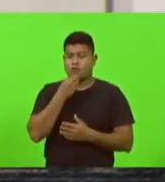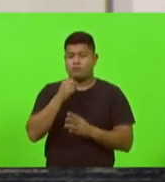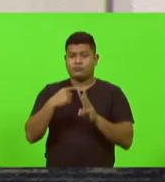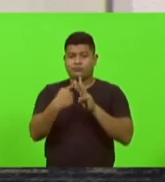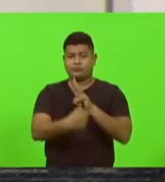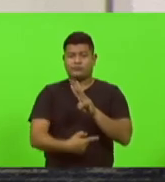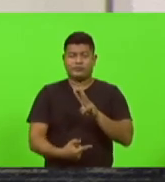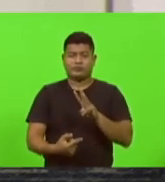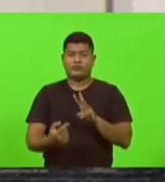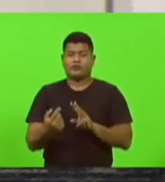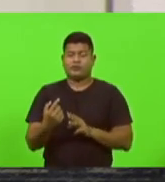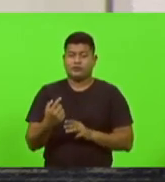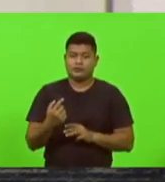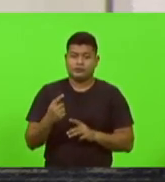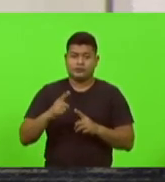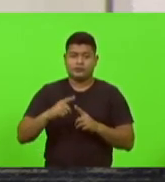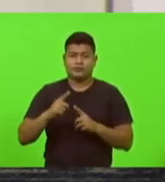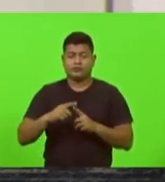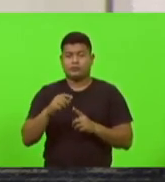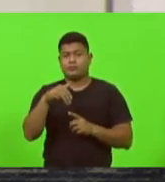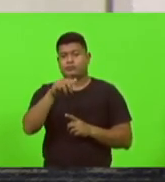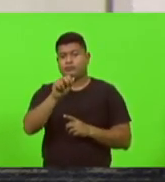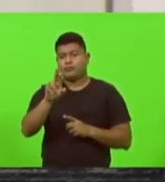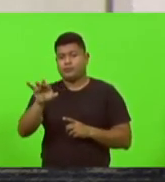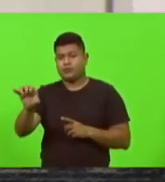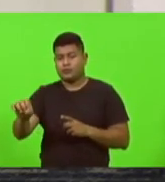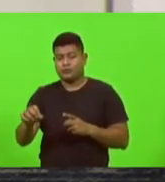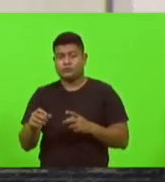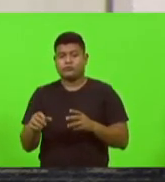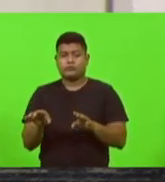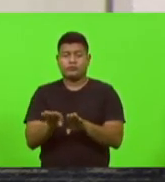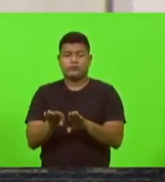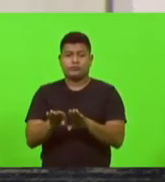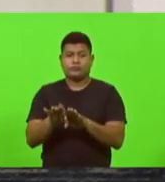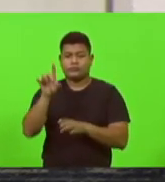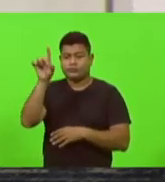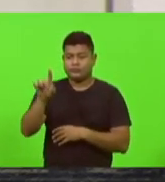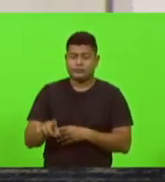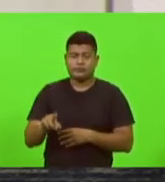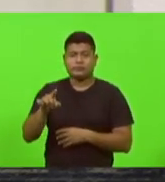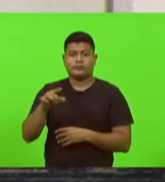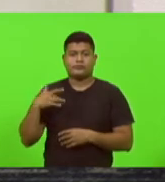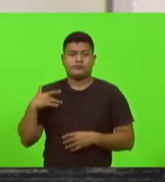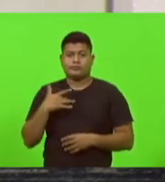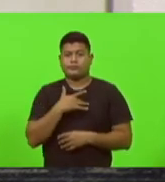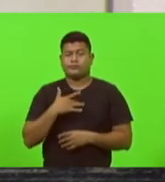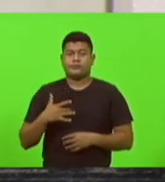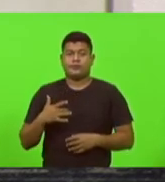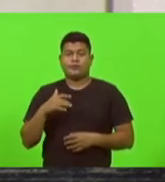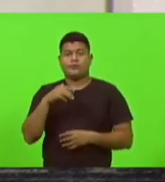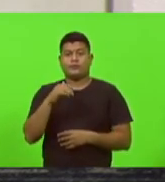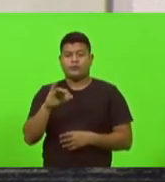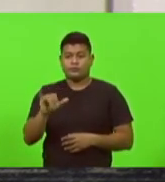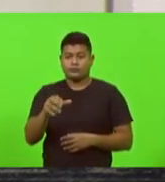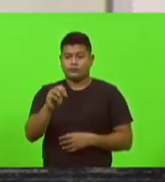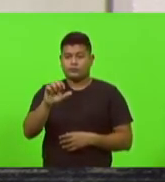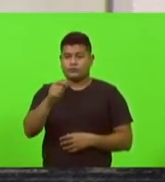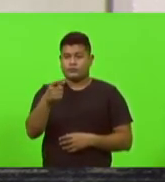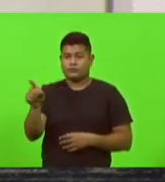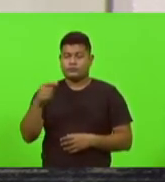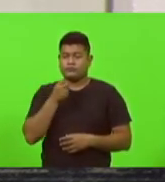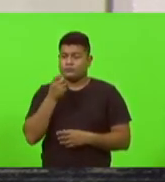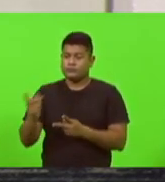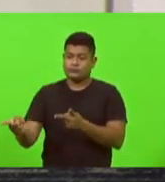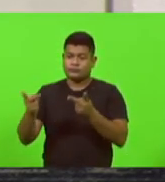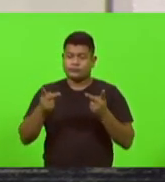Farias, o diretor da Saúde, o João Maria Correia. Sejam bem-vindos na Assembleia Legislativa. Sabemos